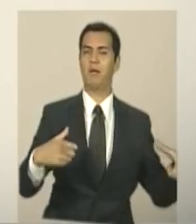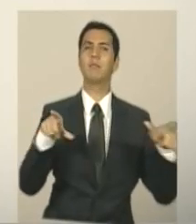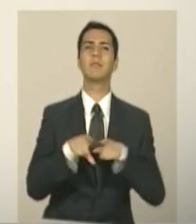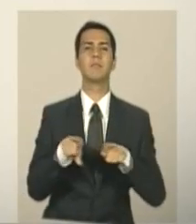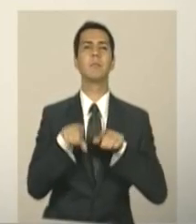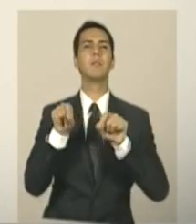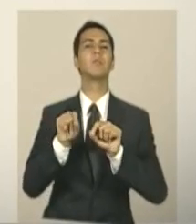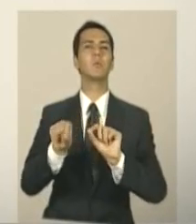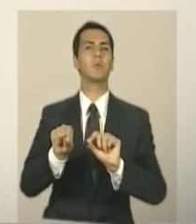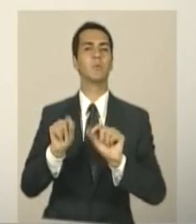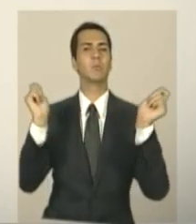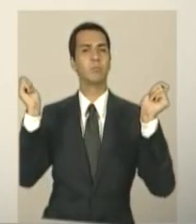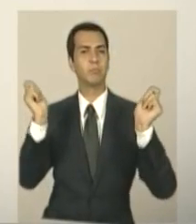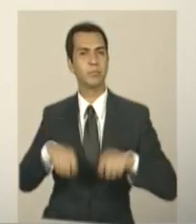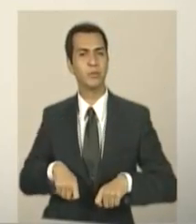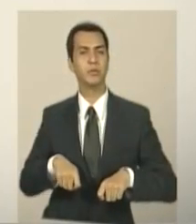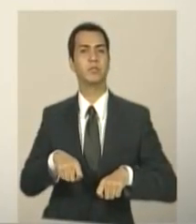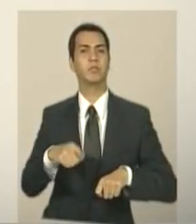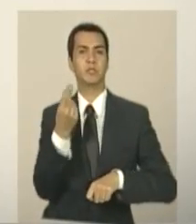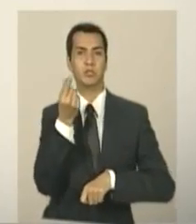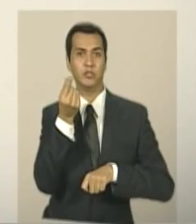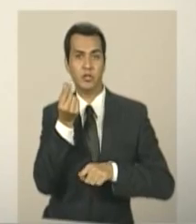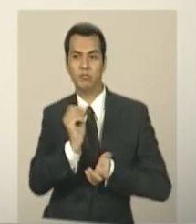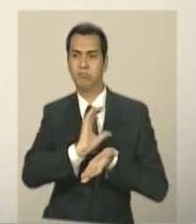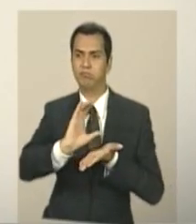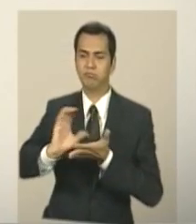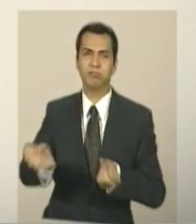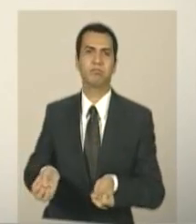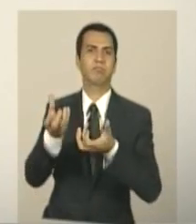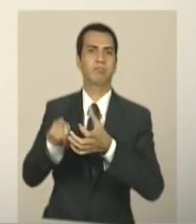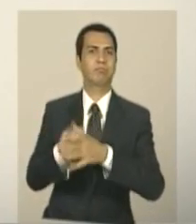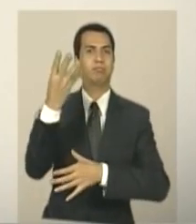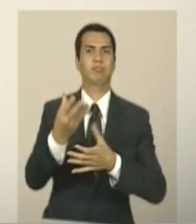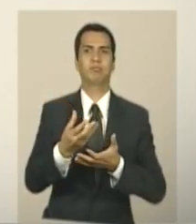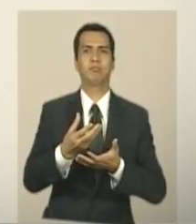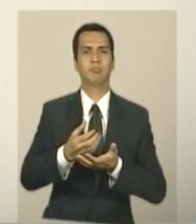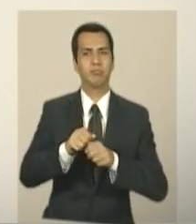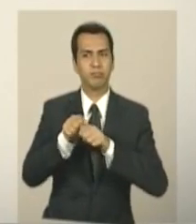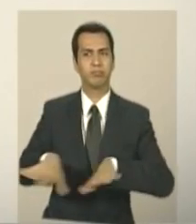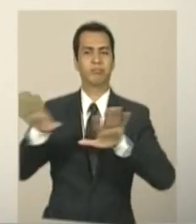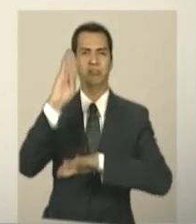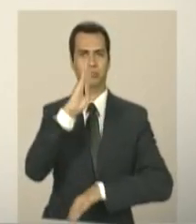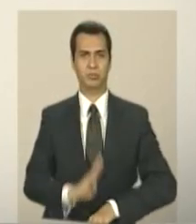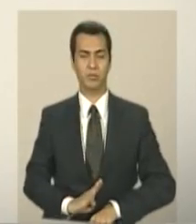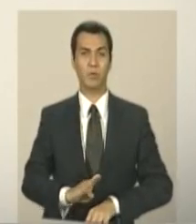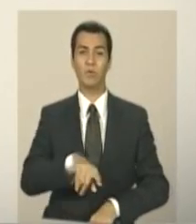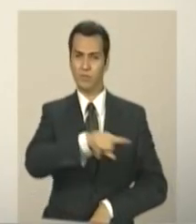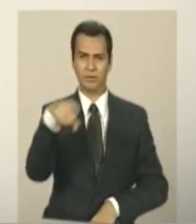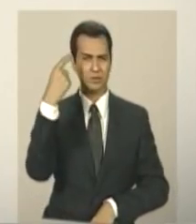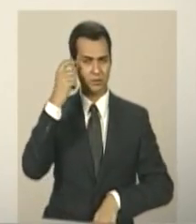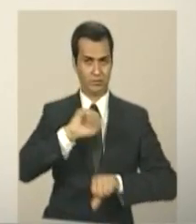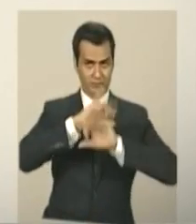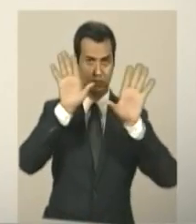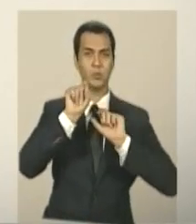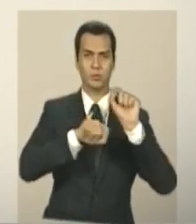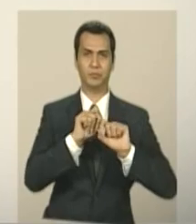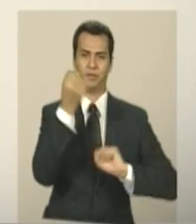o poder de gerar muita riqueza para o Brasil os estaleiros hoje só para você ter uma ideia